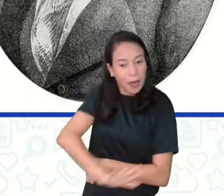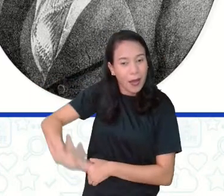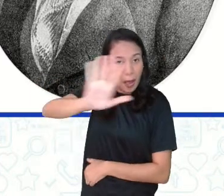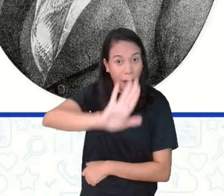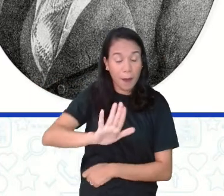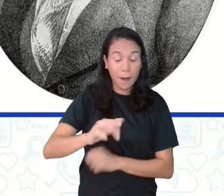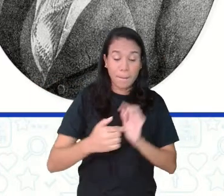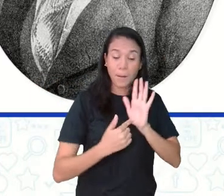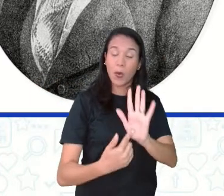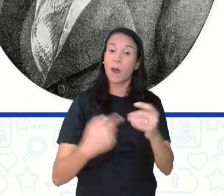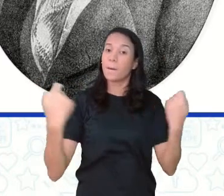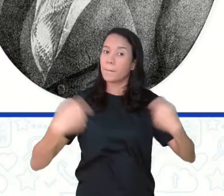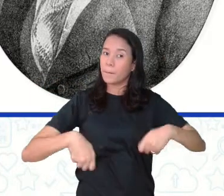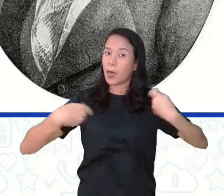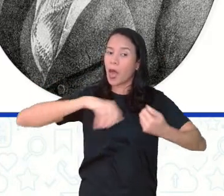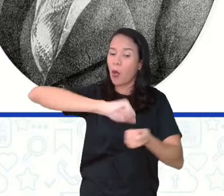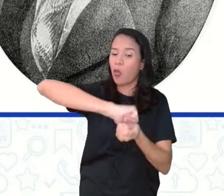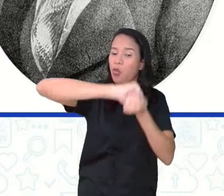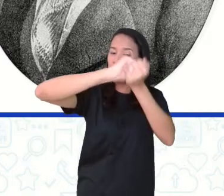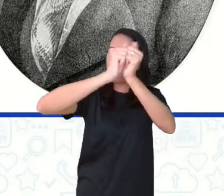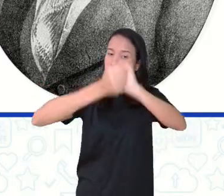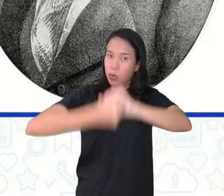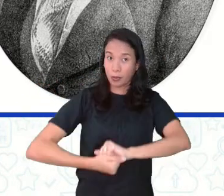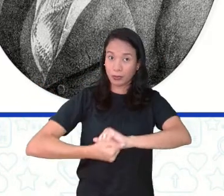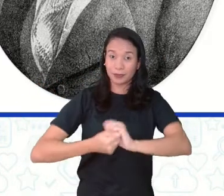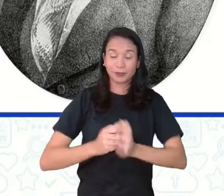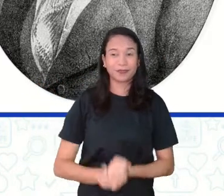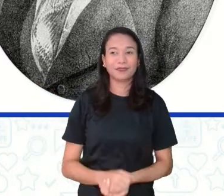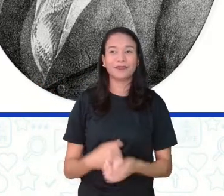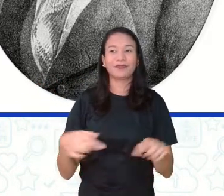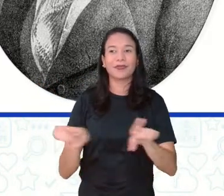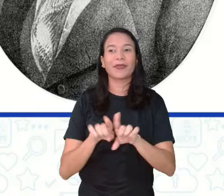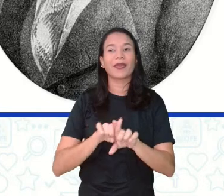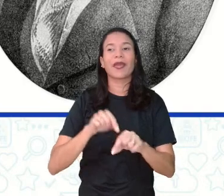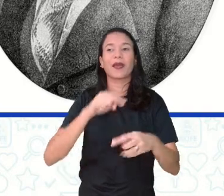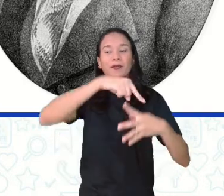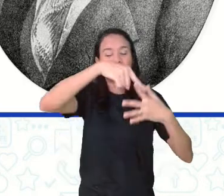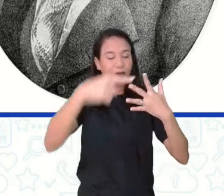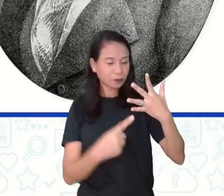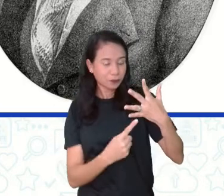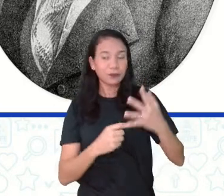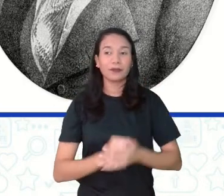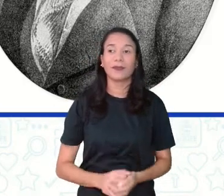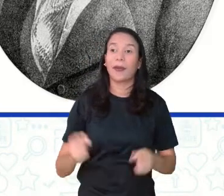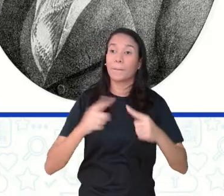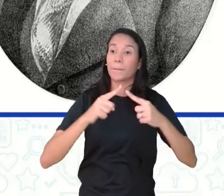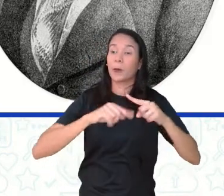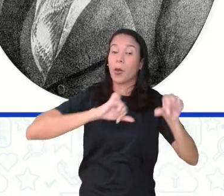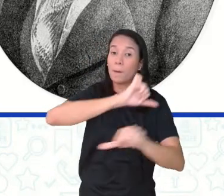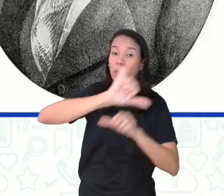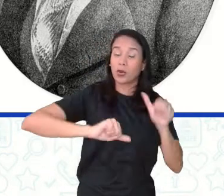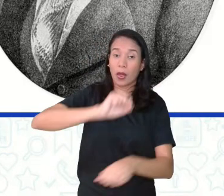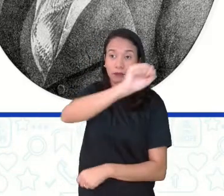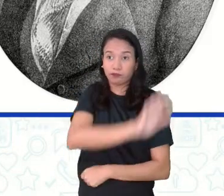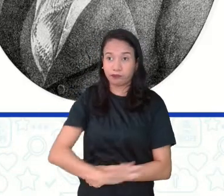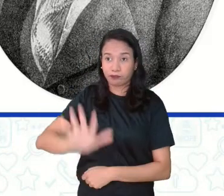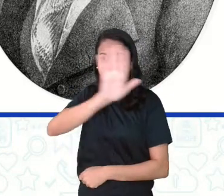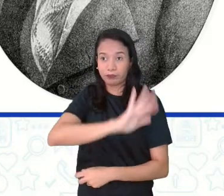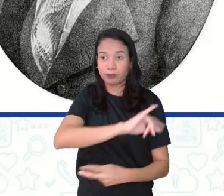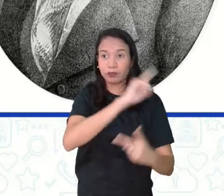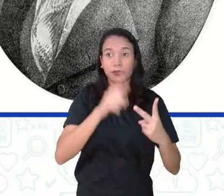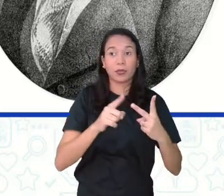criam a necessidade de adaptação. E aí nós temos algumas, entre elas, as mudanças ambientais,